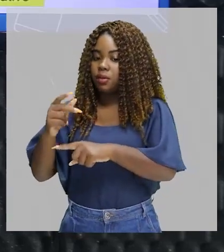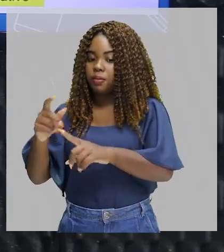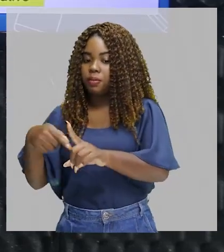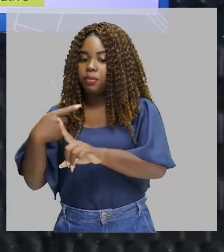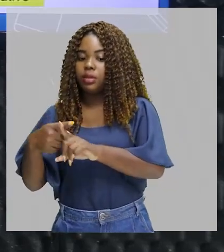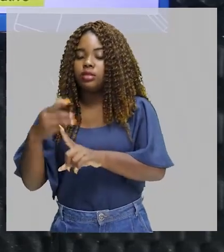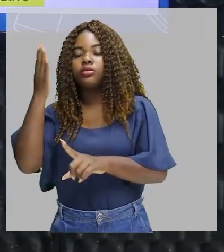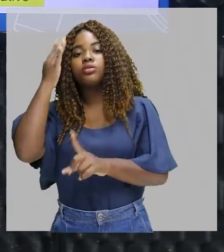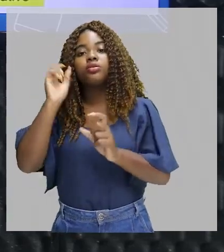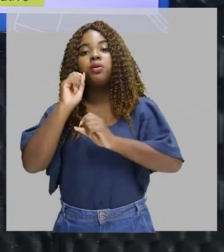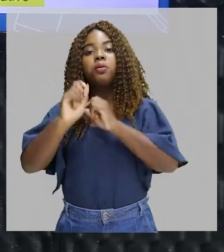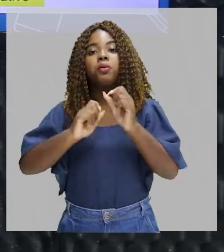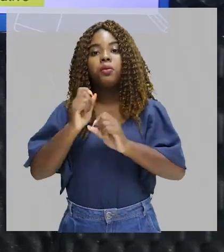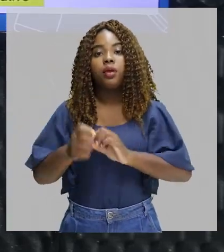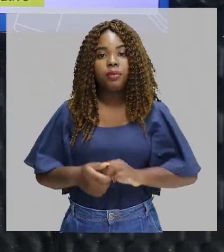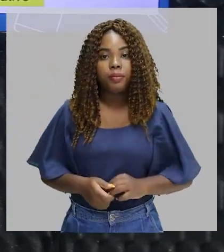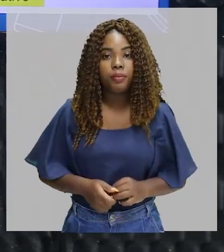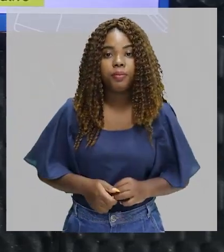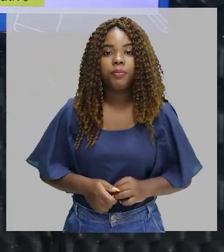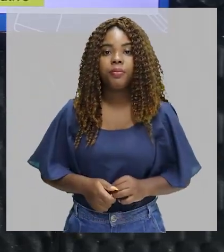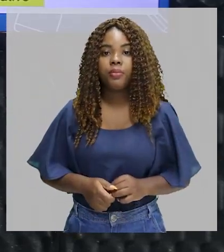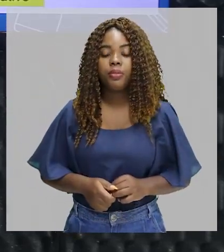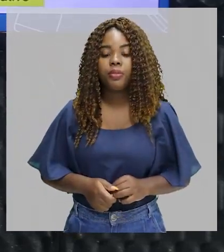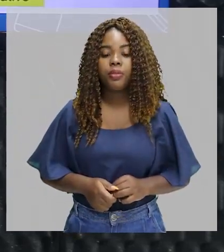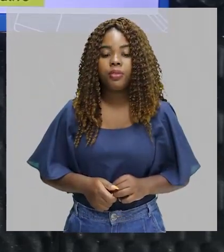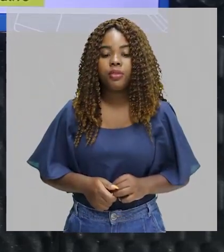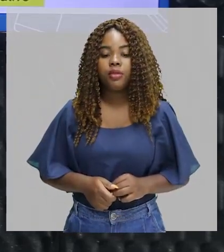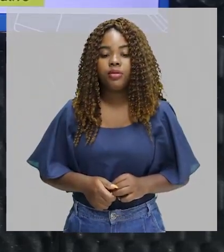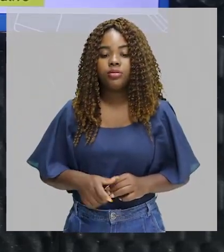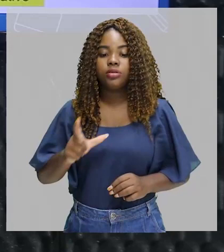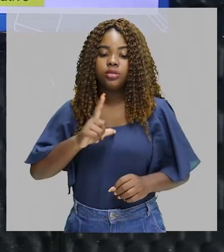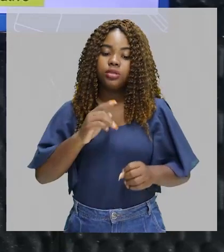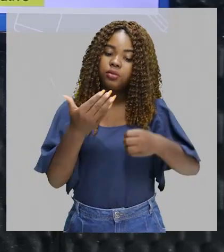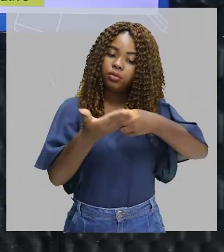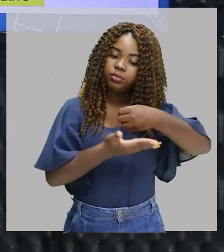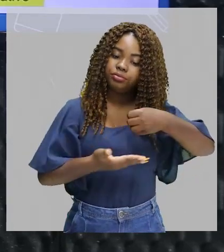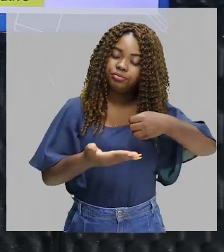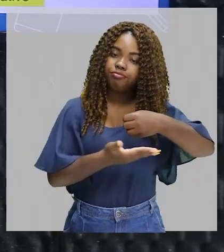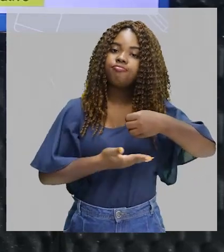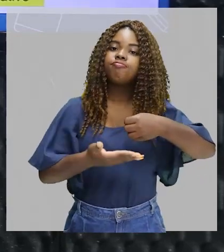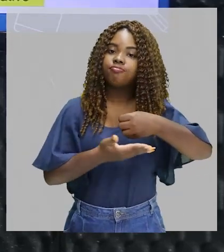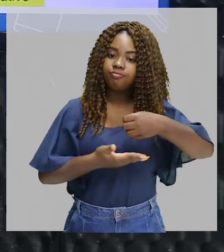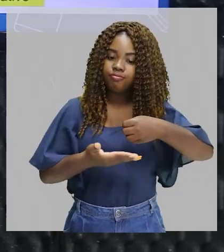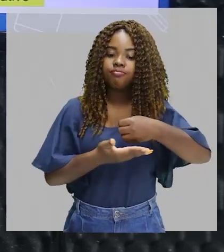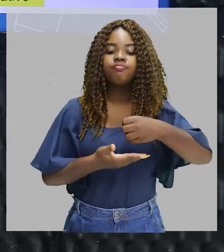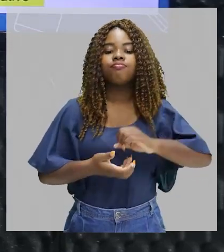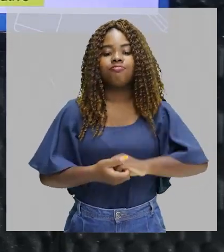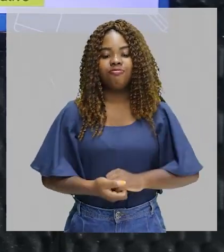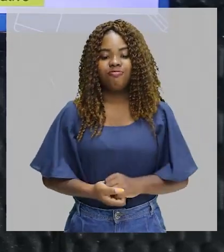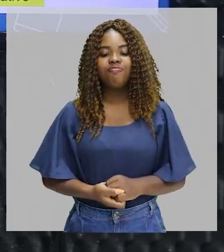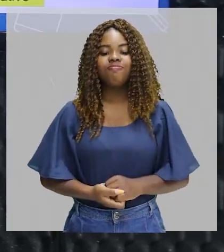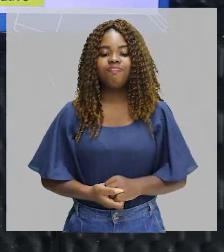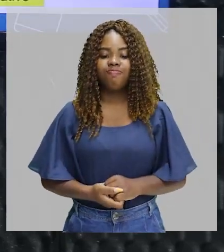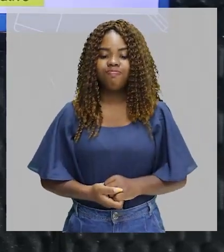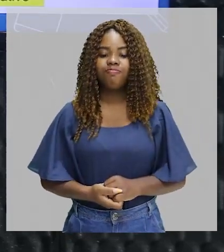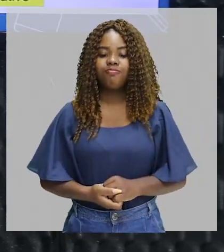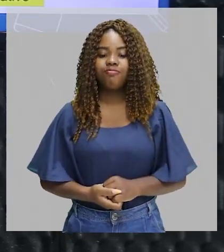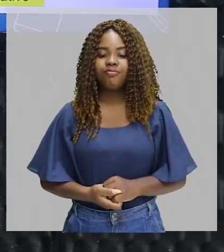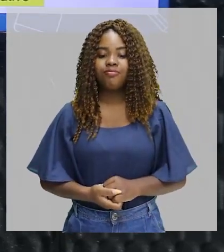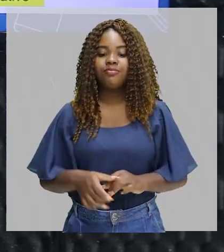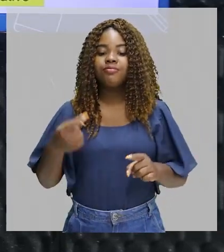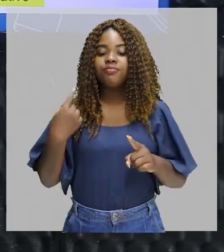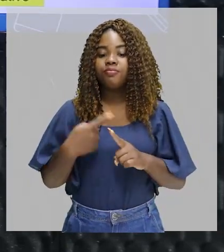gente entende? A gente entende que ele está funcionando como uma base de Bronsted e Lowry. Porque